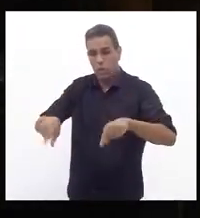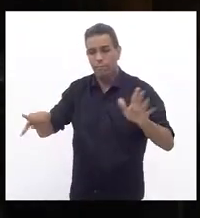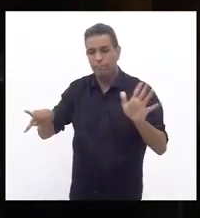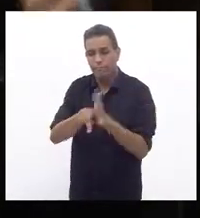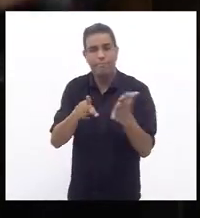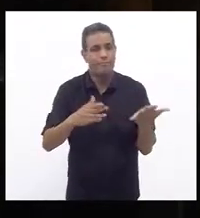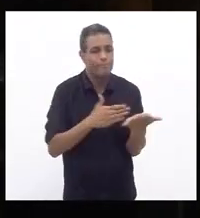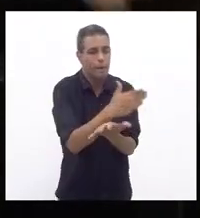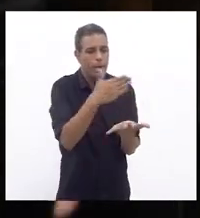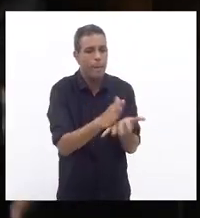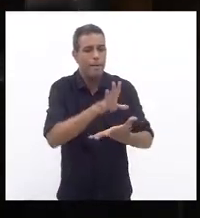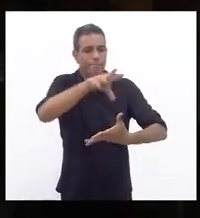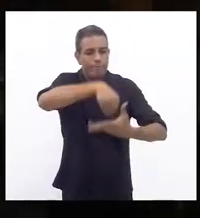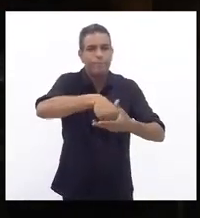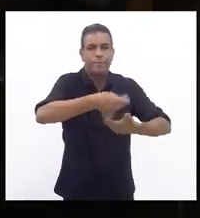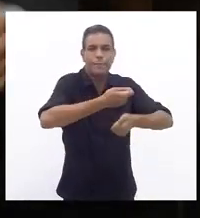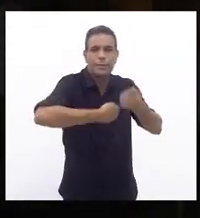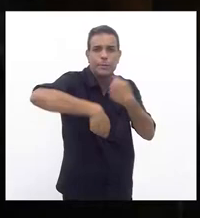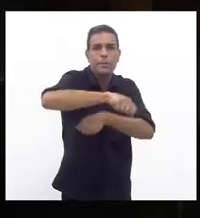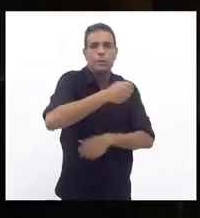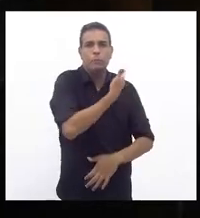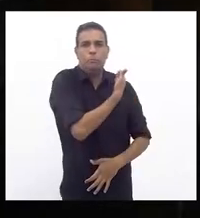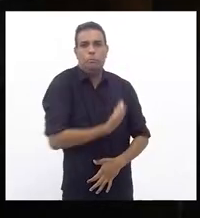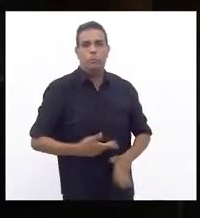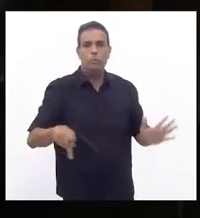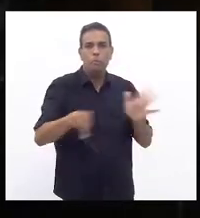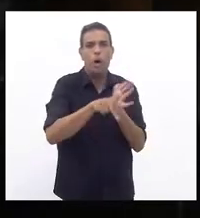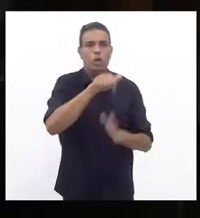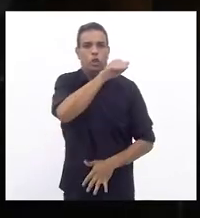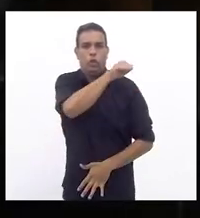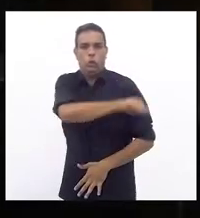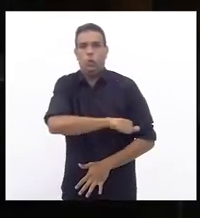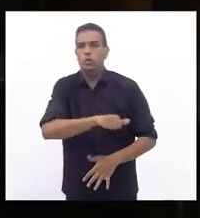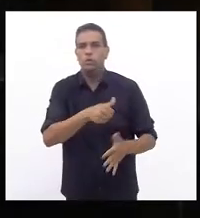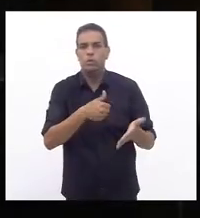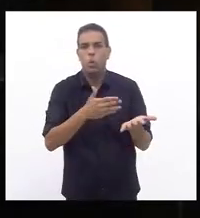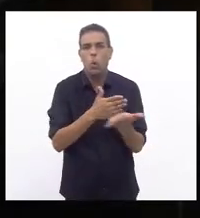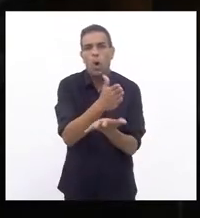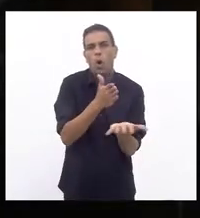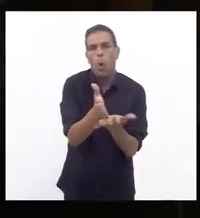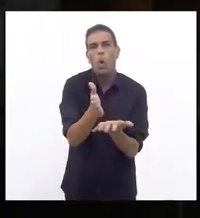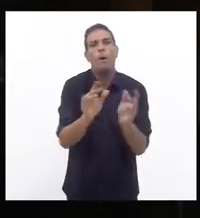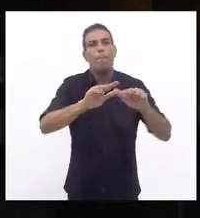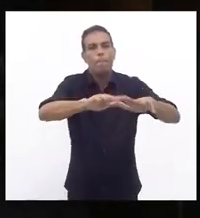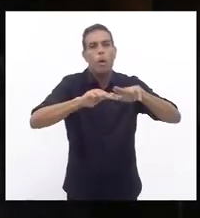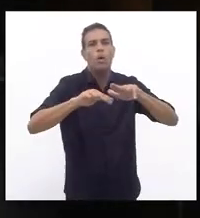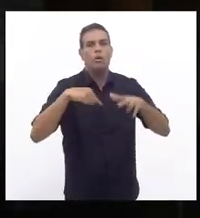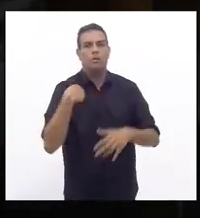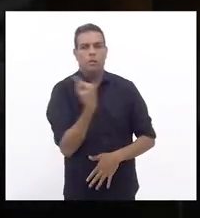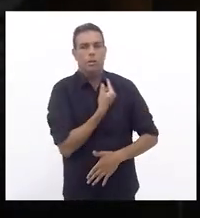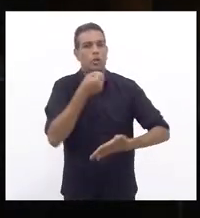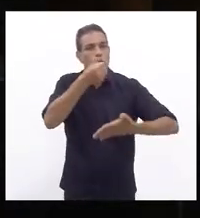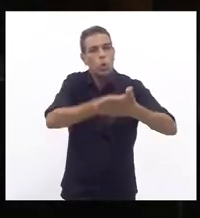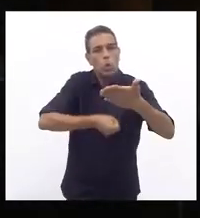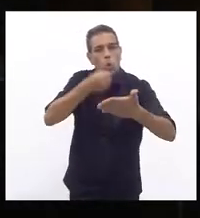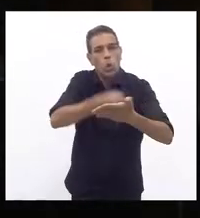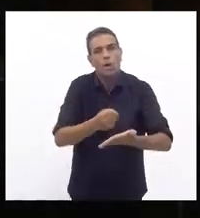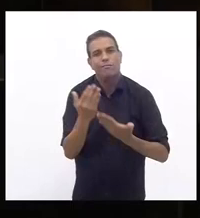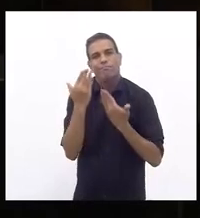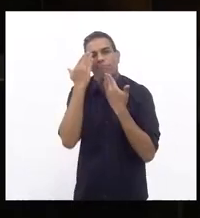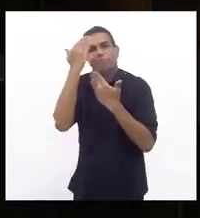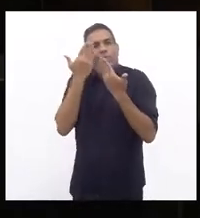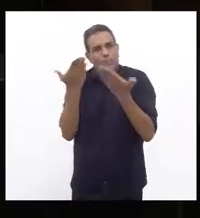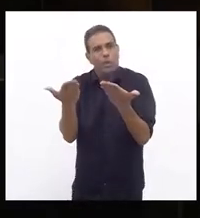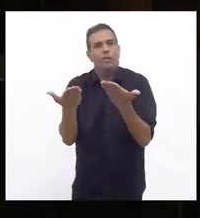atuar eventualmente em outras áreas da administração pública estadual, seja direta, seja indireta? Por isso, nós vamos lutar. Agradeço ao